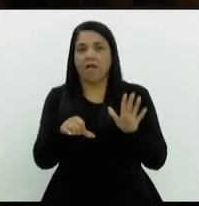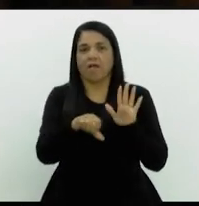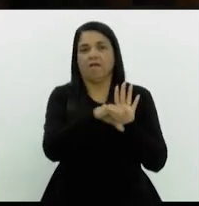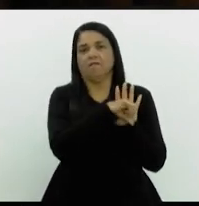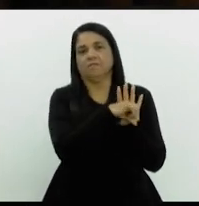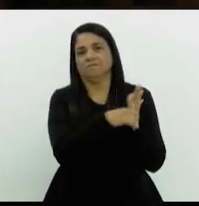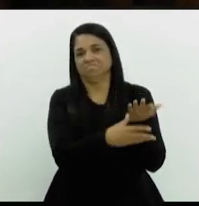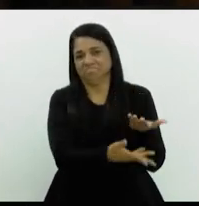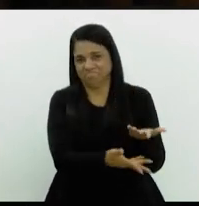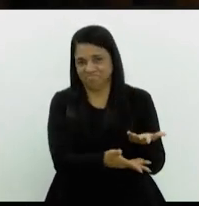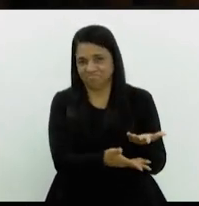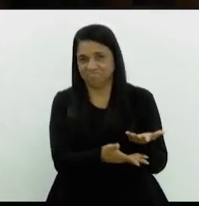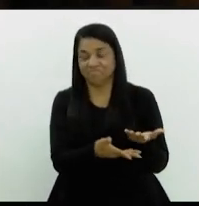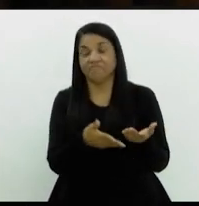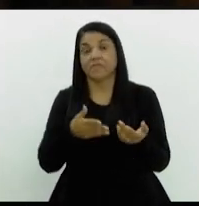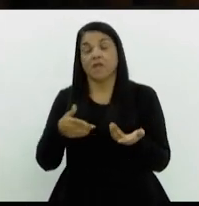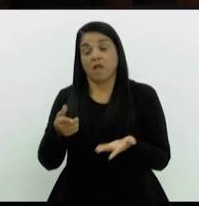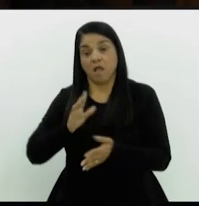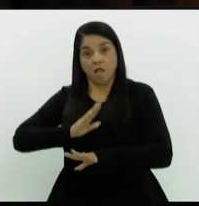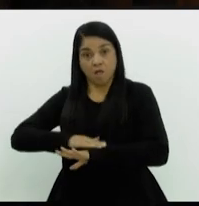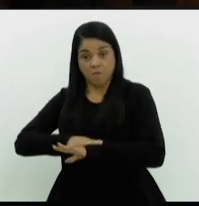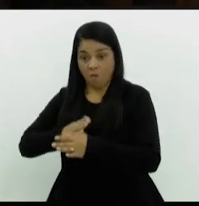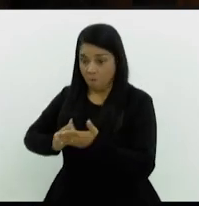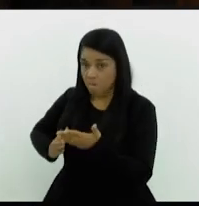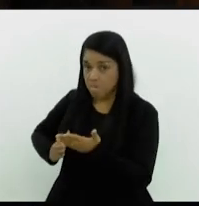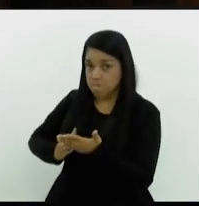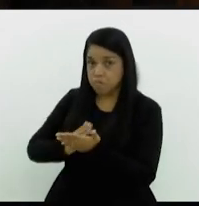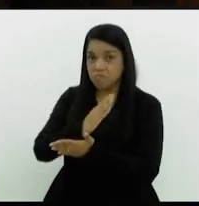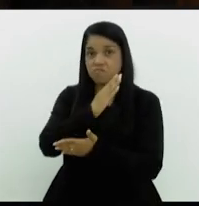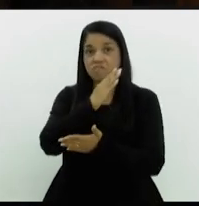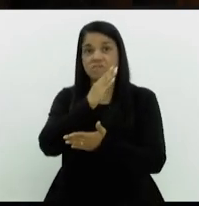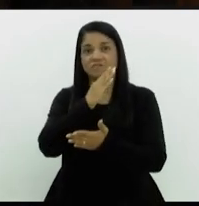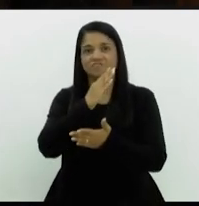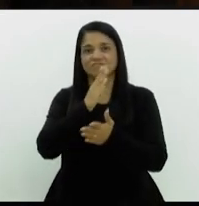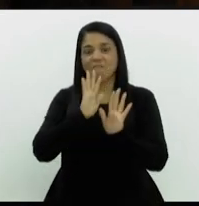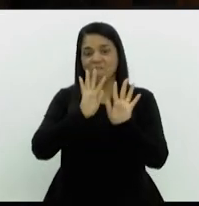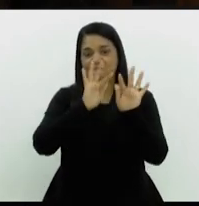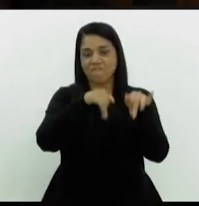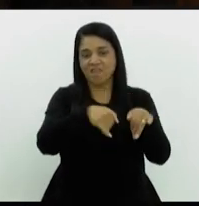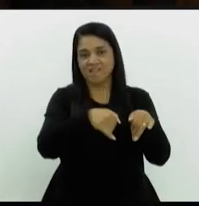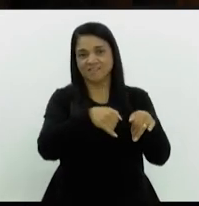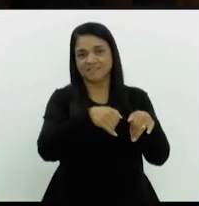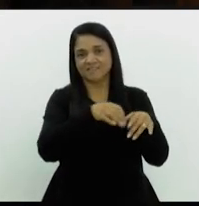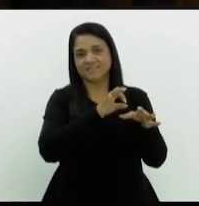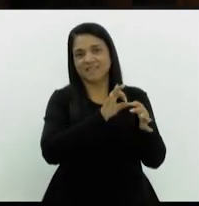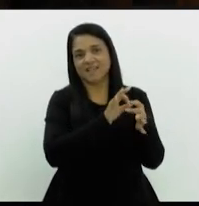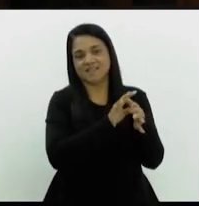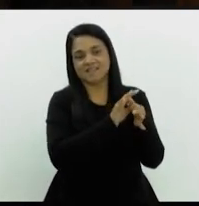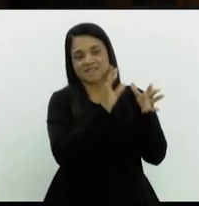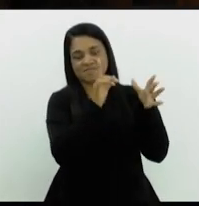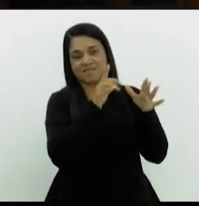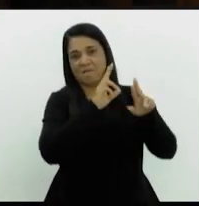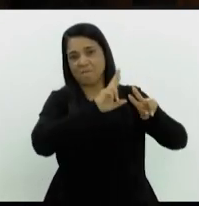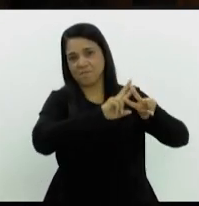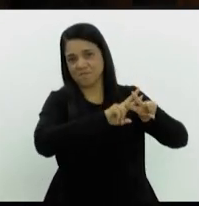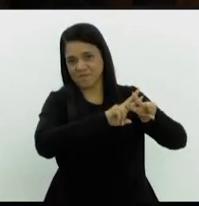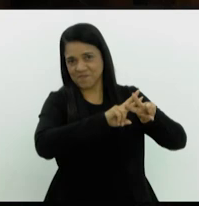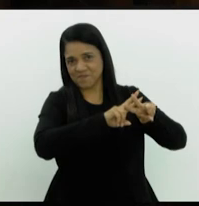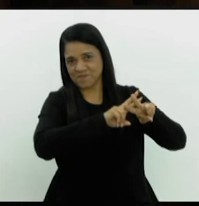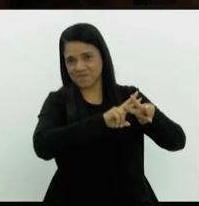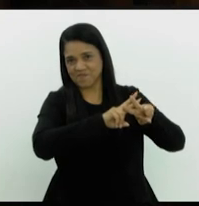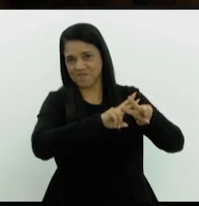momento que é aprovado o fim da saidinha, a partir do momento que a